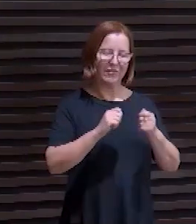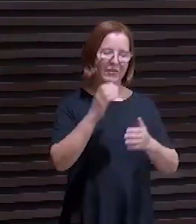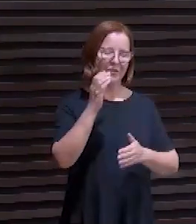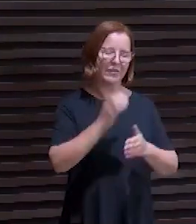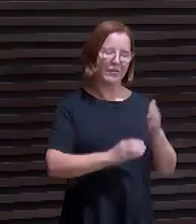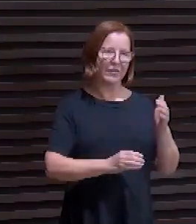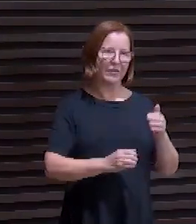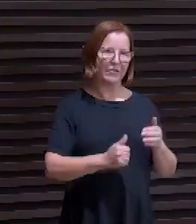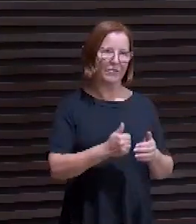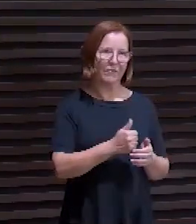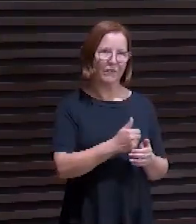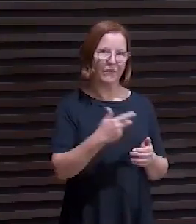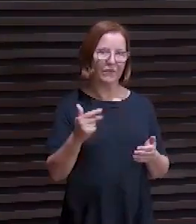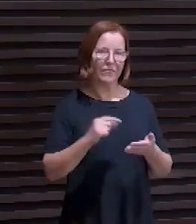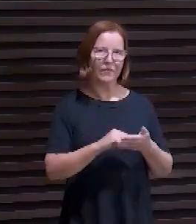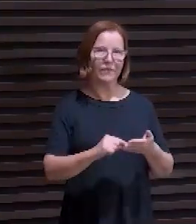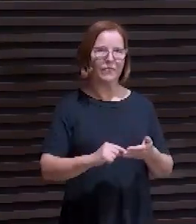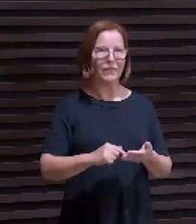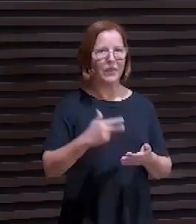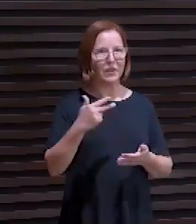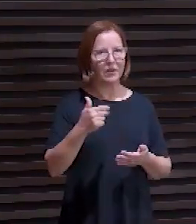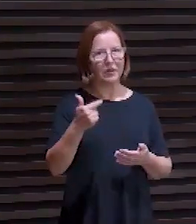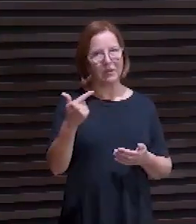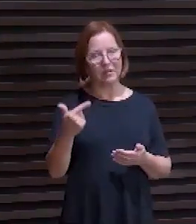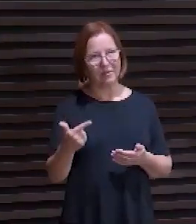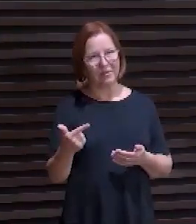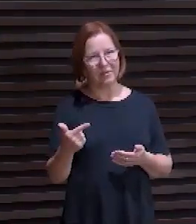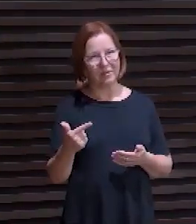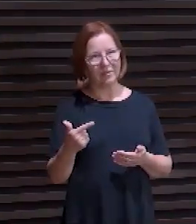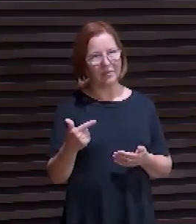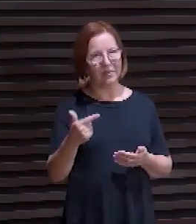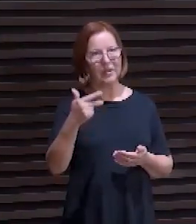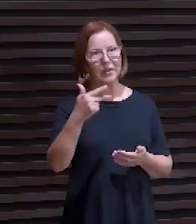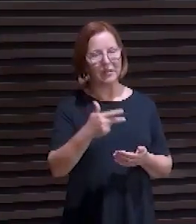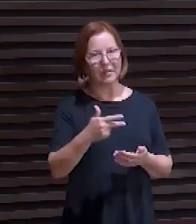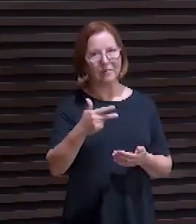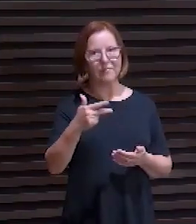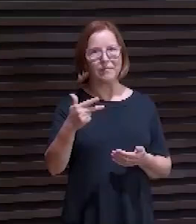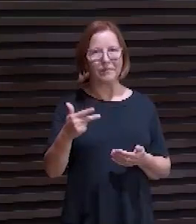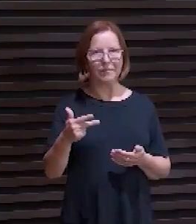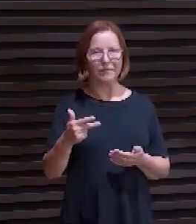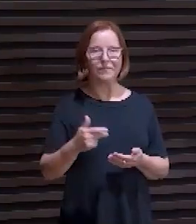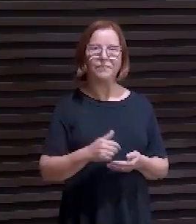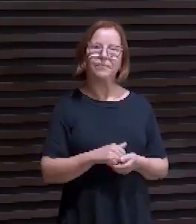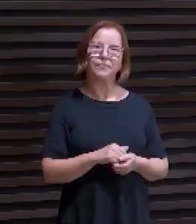Atos 13, 32 e 33.